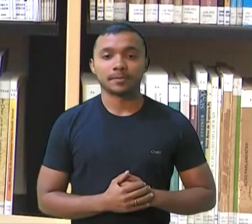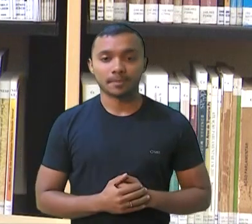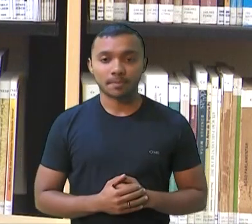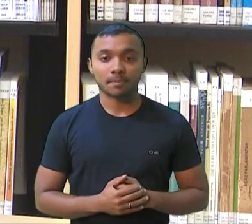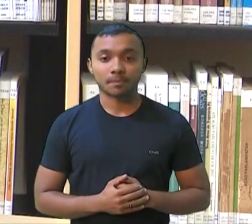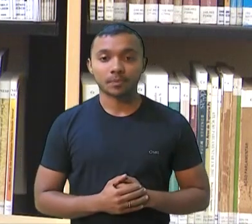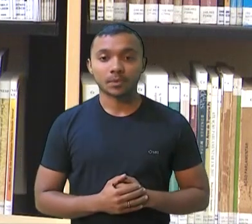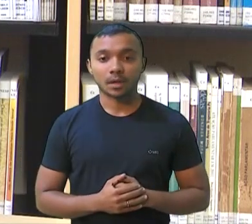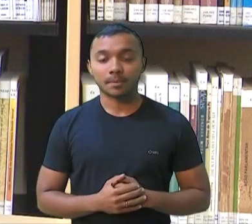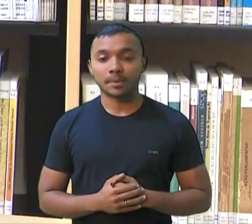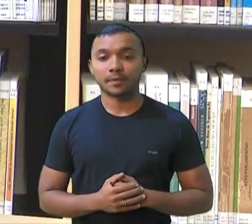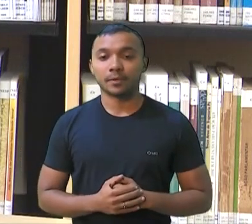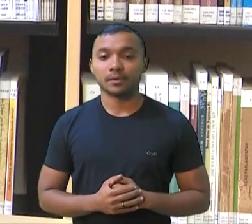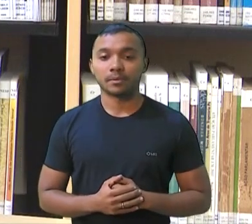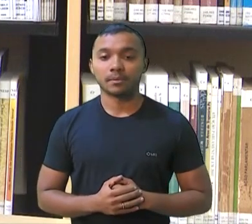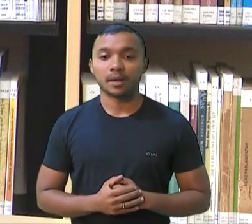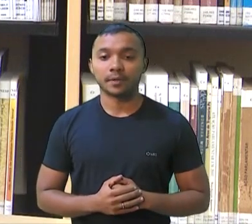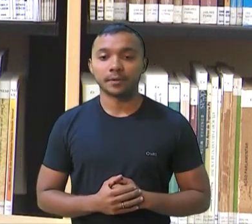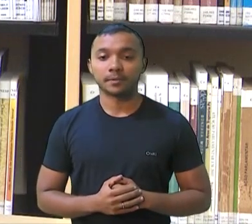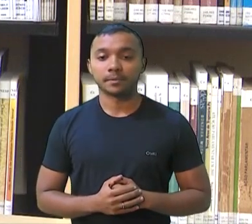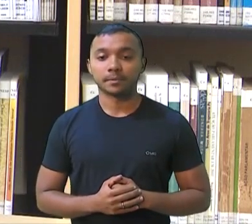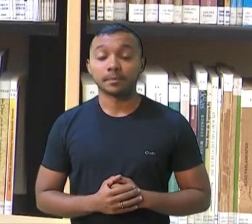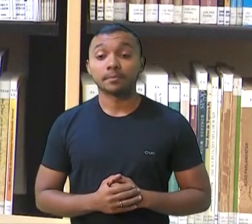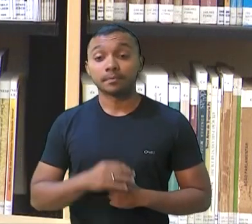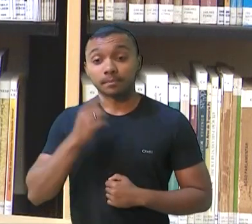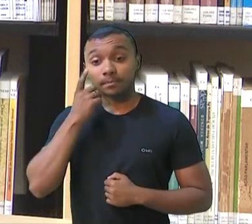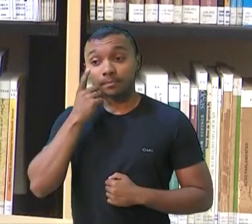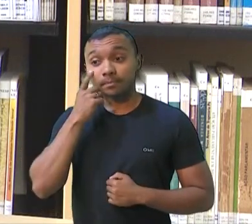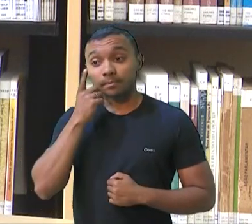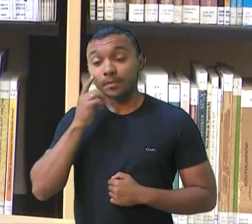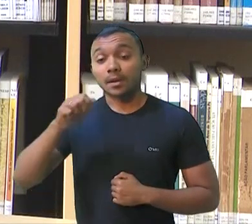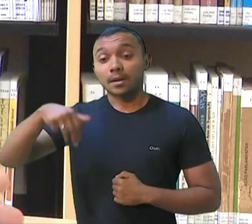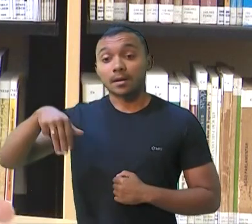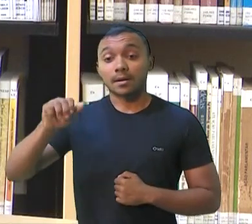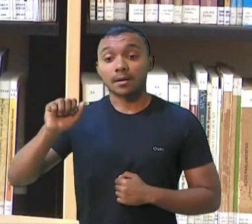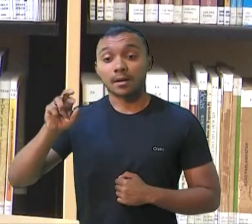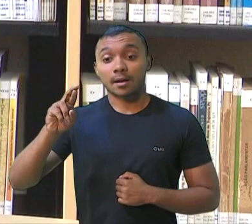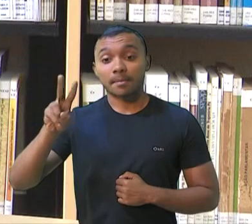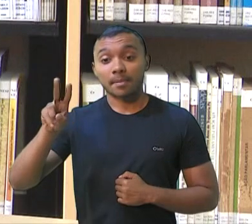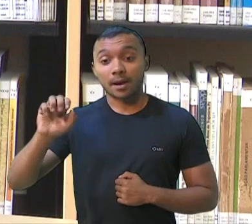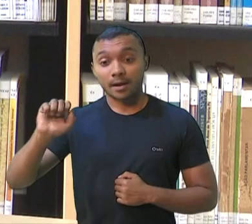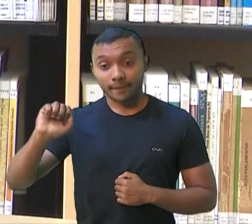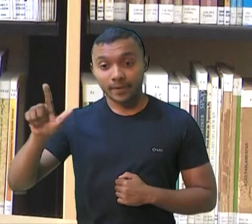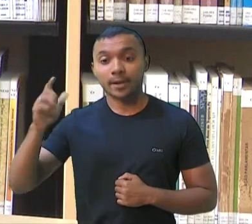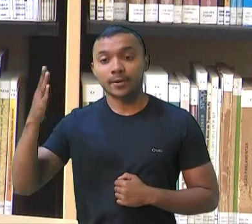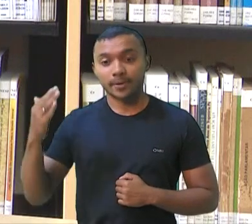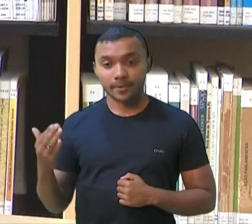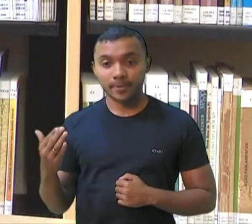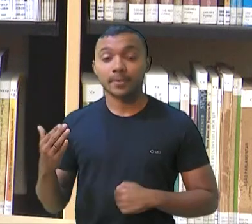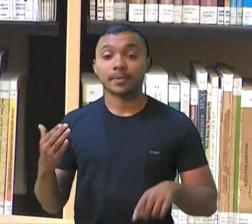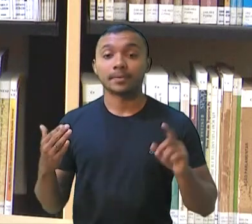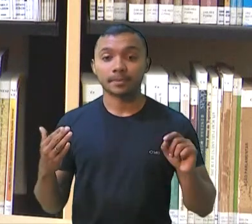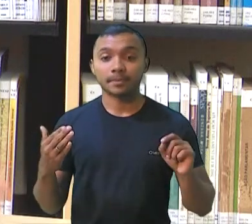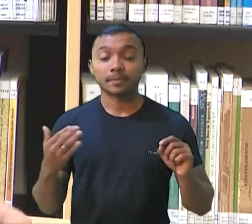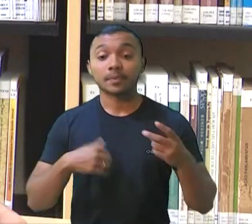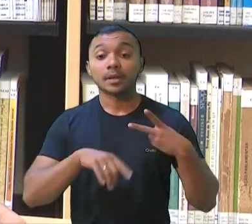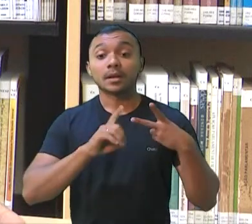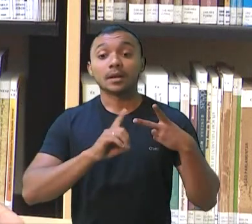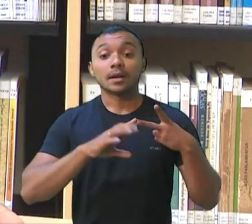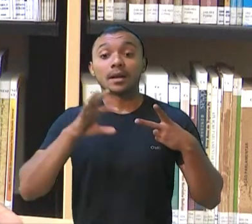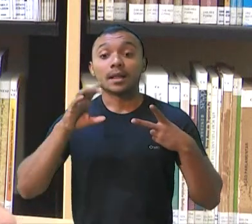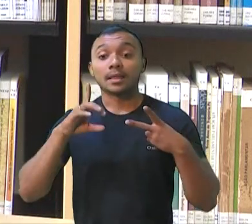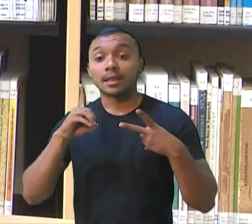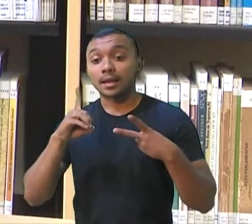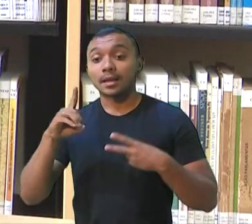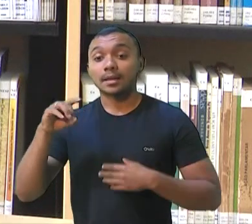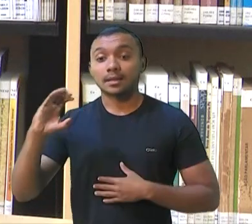Marvel até hoje tem uma editora que ela é contra ela, que é a DC Comics, que é a dona do Superman. A DC, em